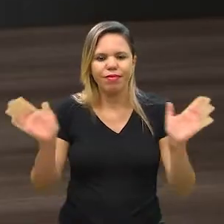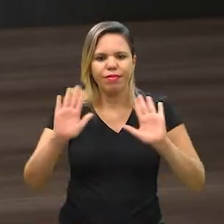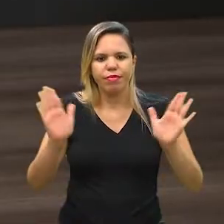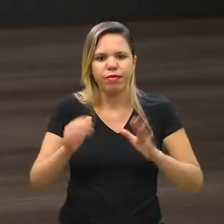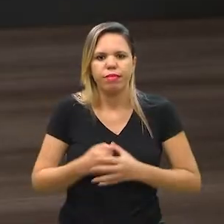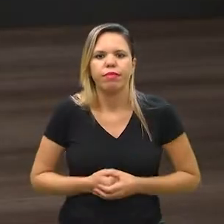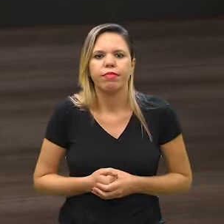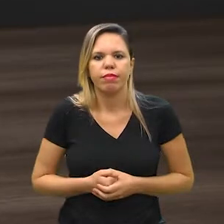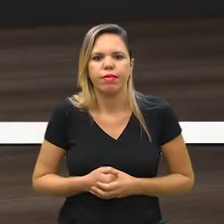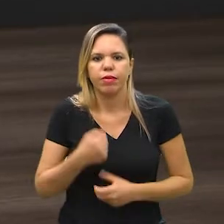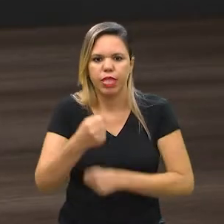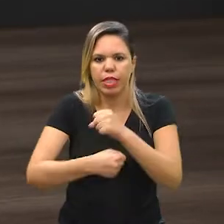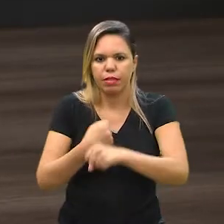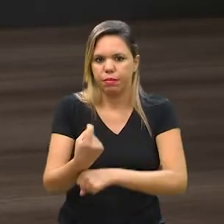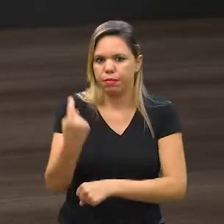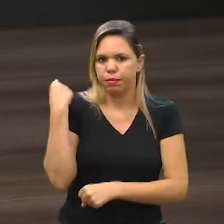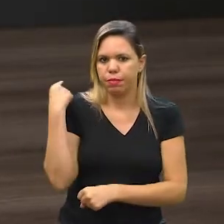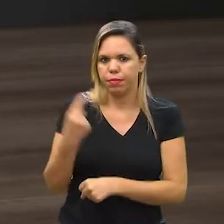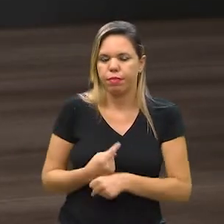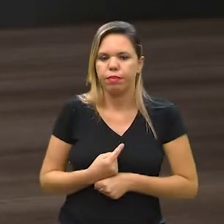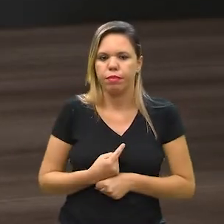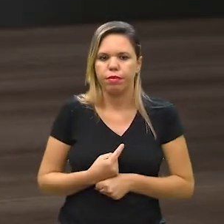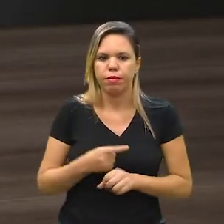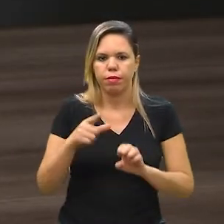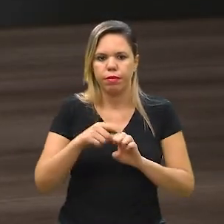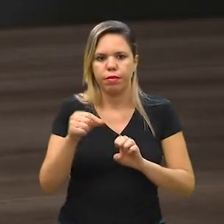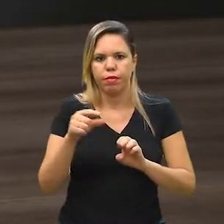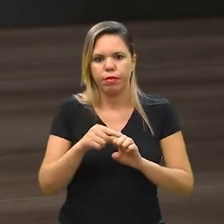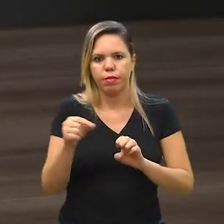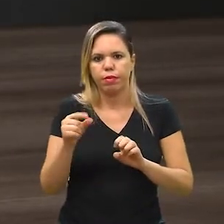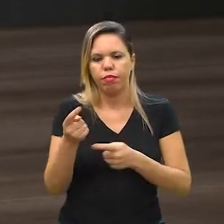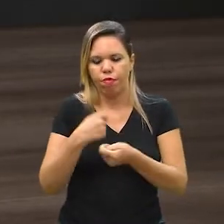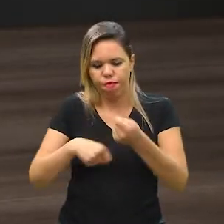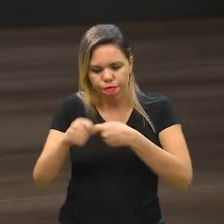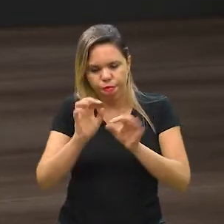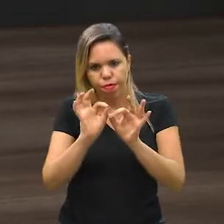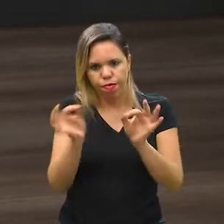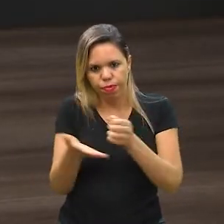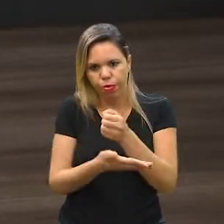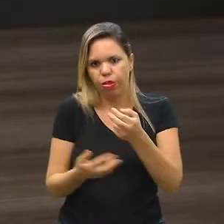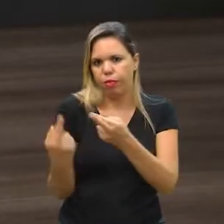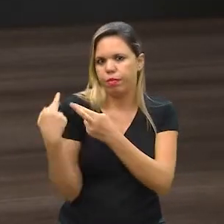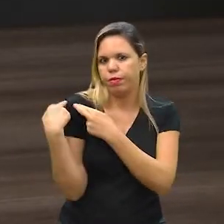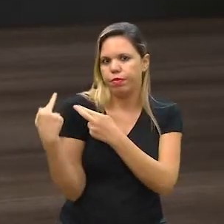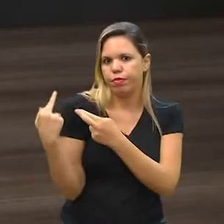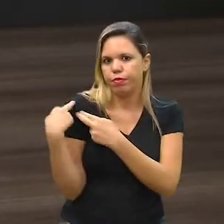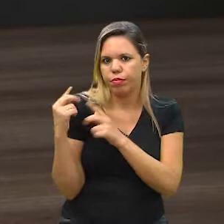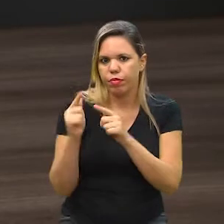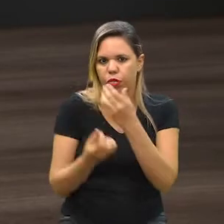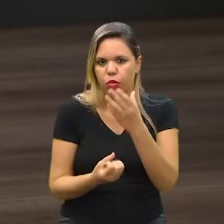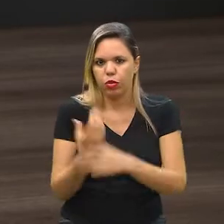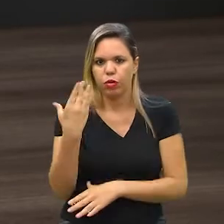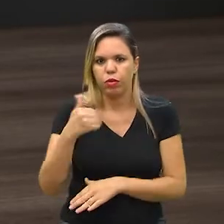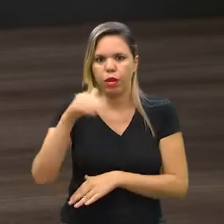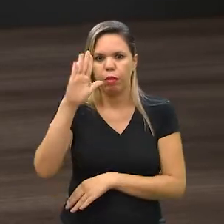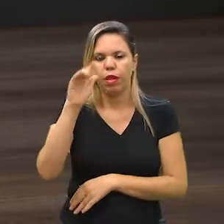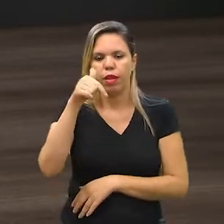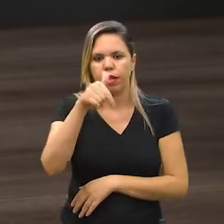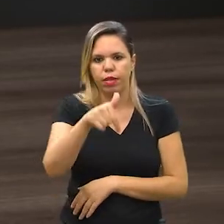Olá! No ano passado, micro e pequenos negócios foram responsáveis pela geração de mais